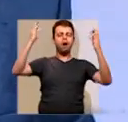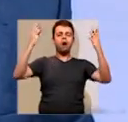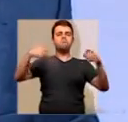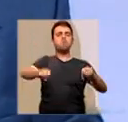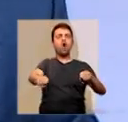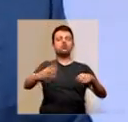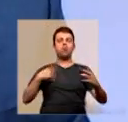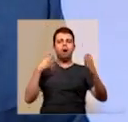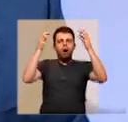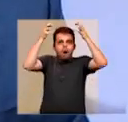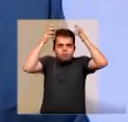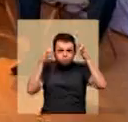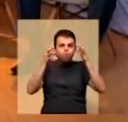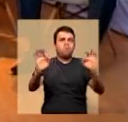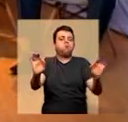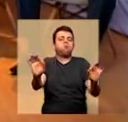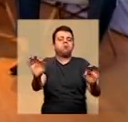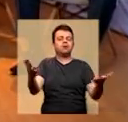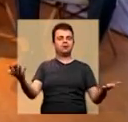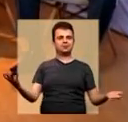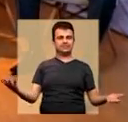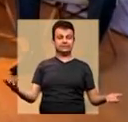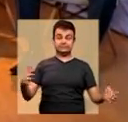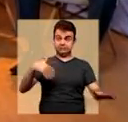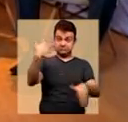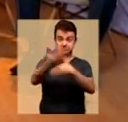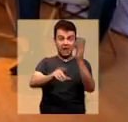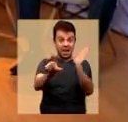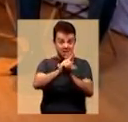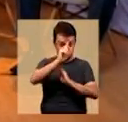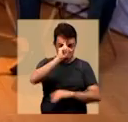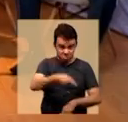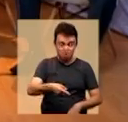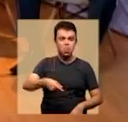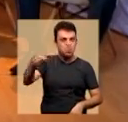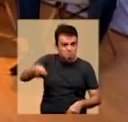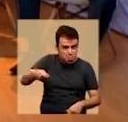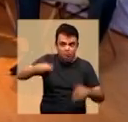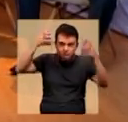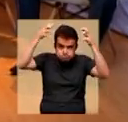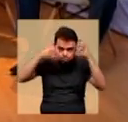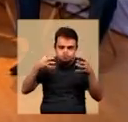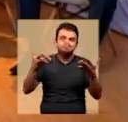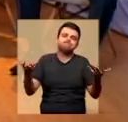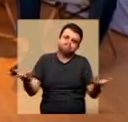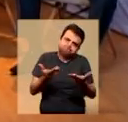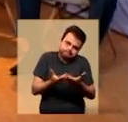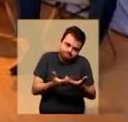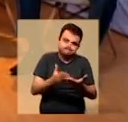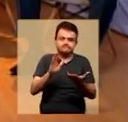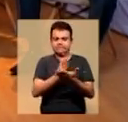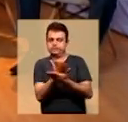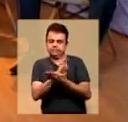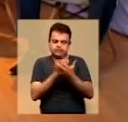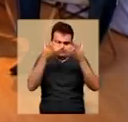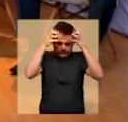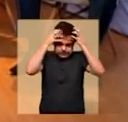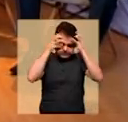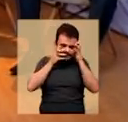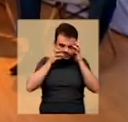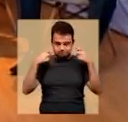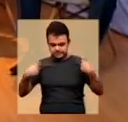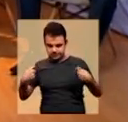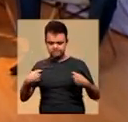sem capacete, que não precisava capacete. Sim. Aí o capacete foi uma grita geral. Imagine, aquilo mesmo. incomodava, mas era útil. E se não